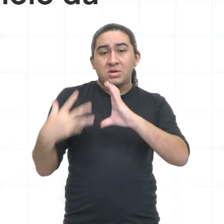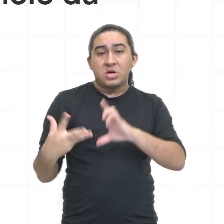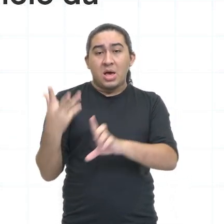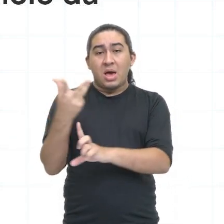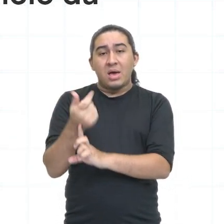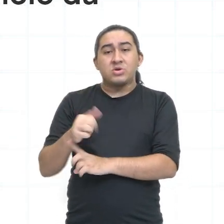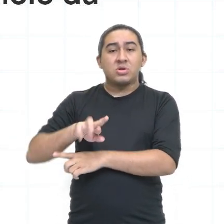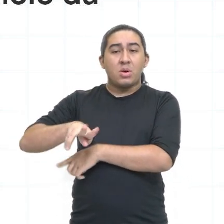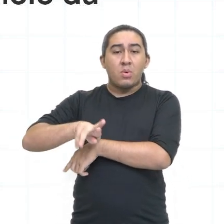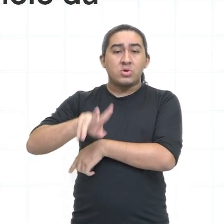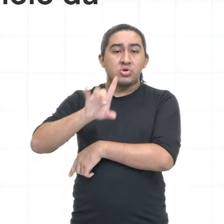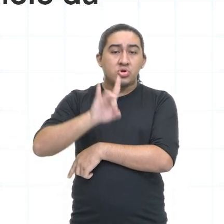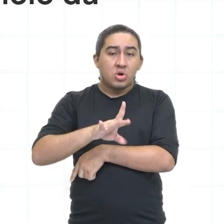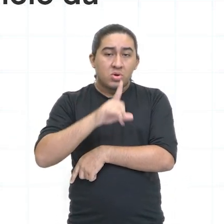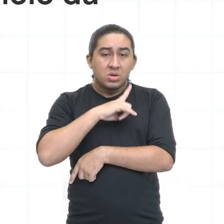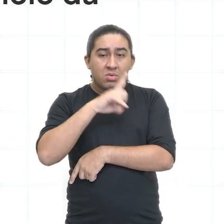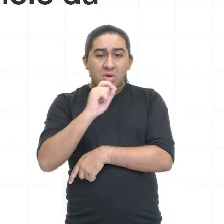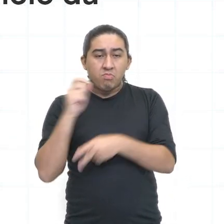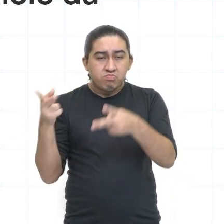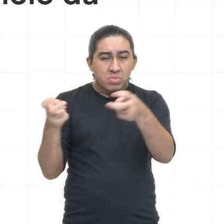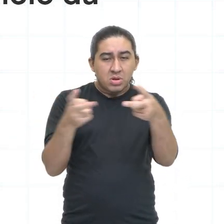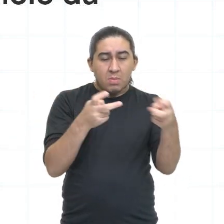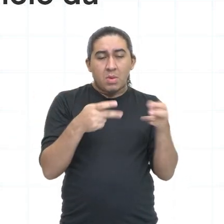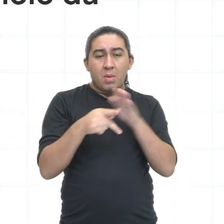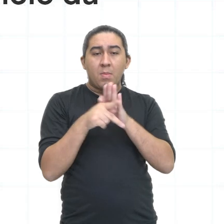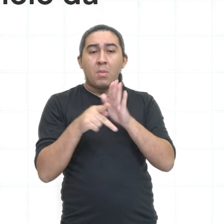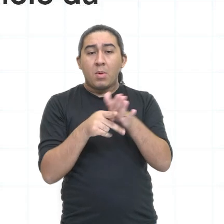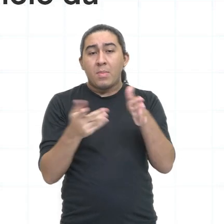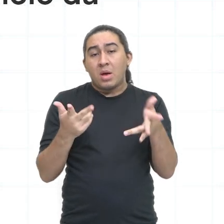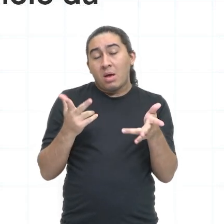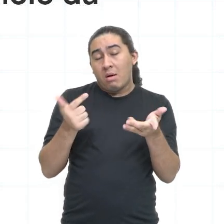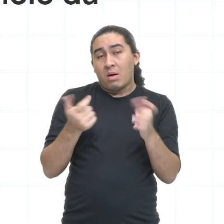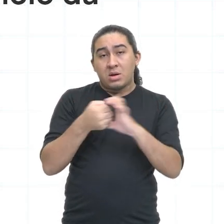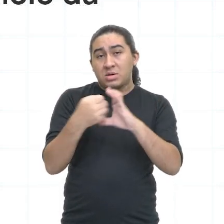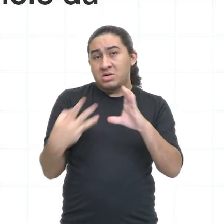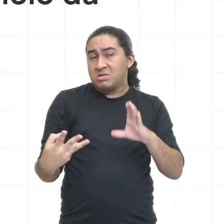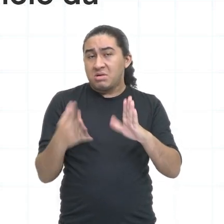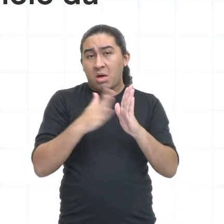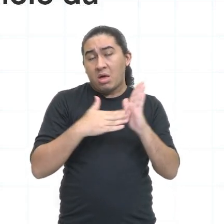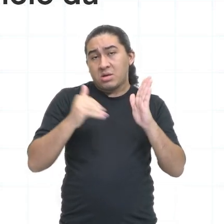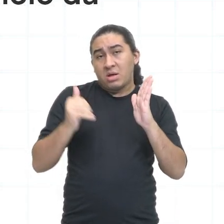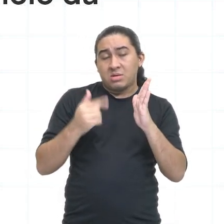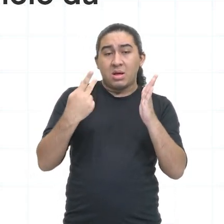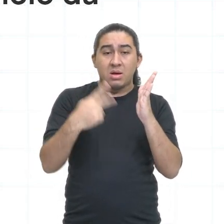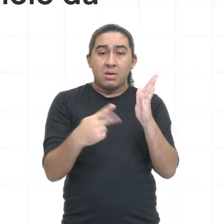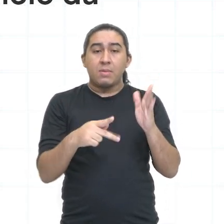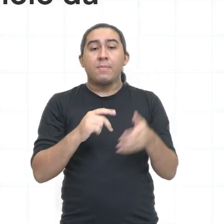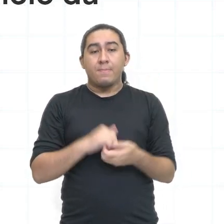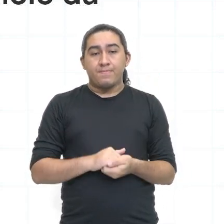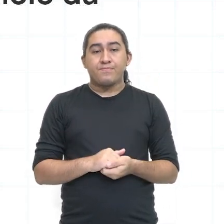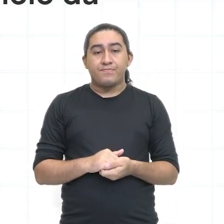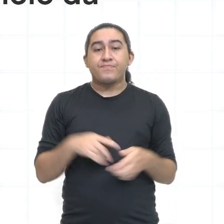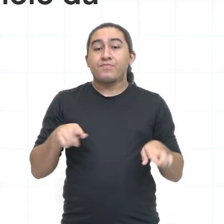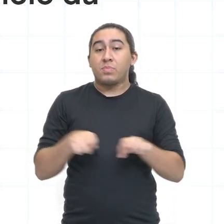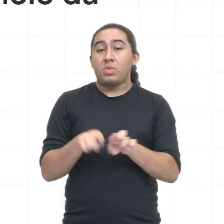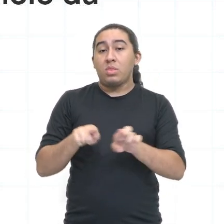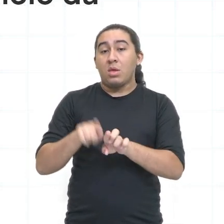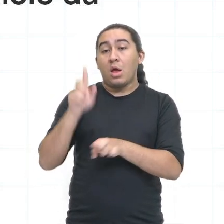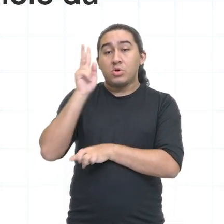apenas contemplá-la pela sua natureza estética. A maioria dos